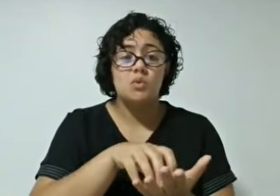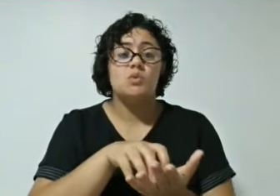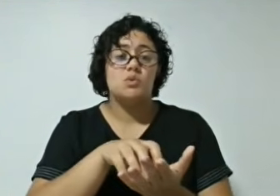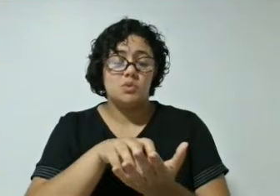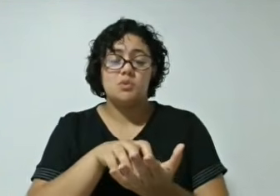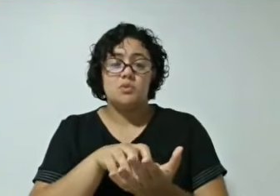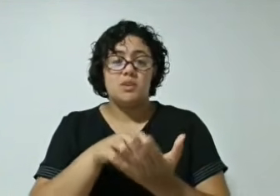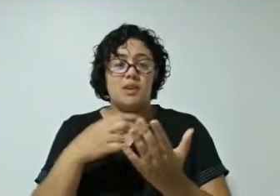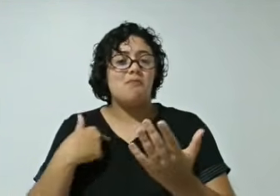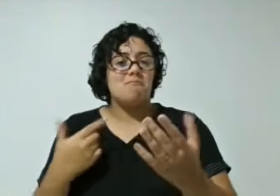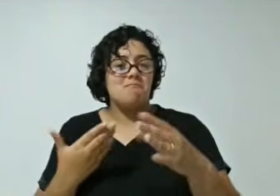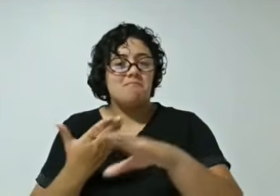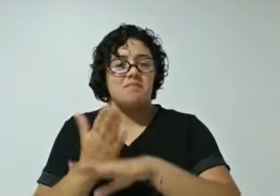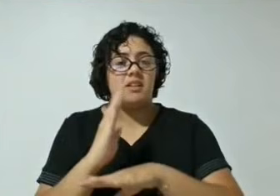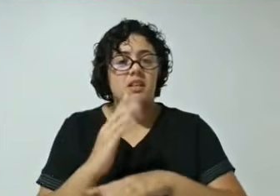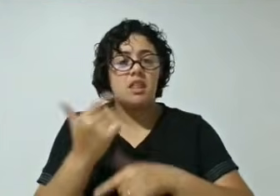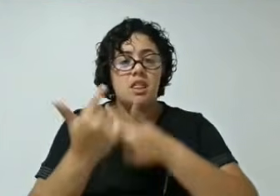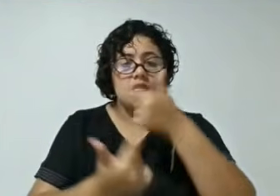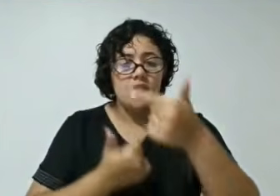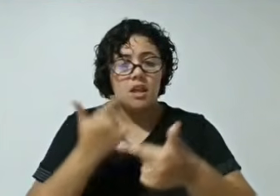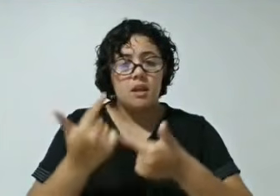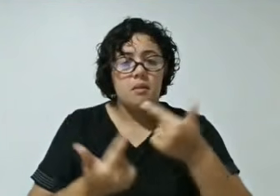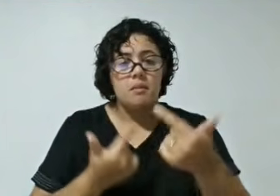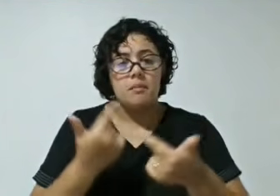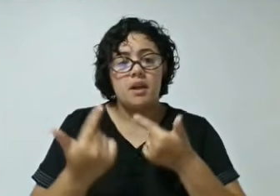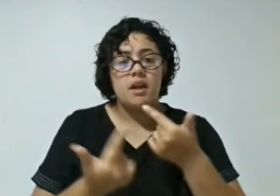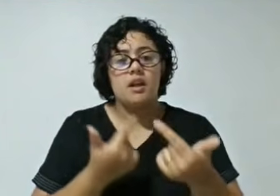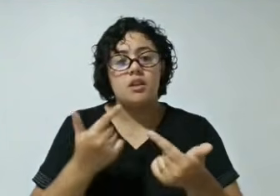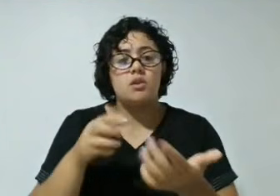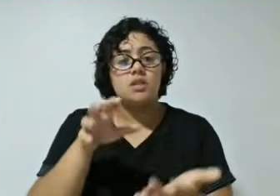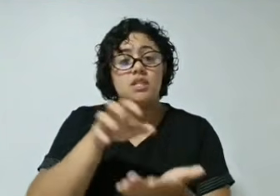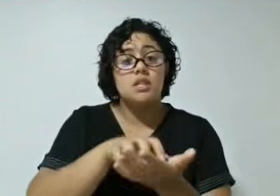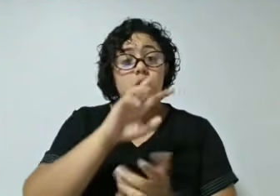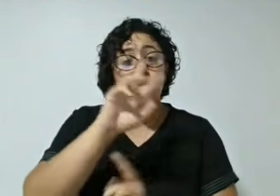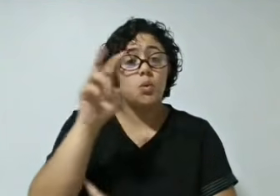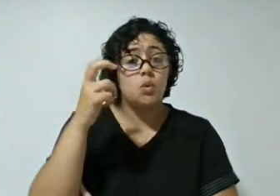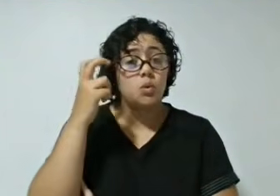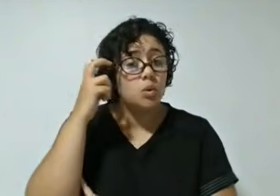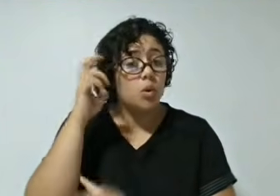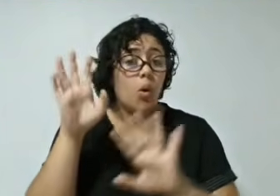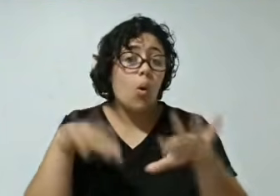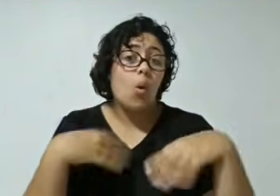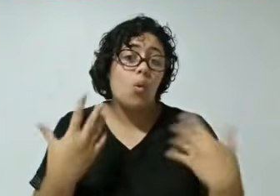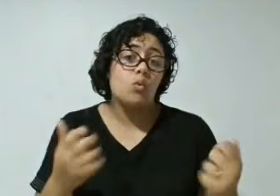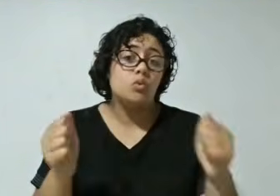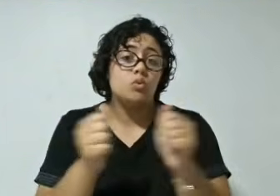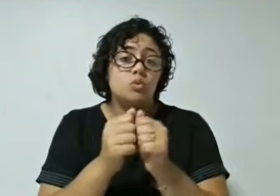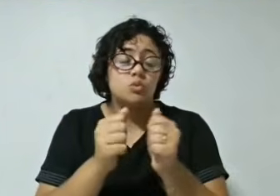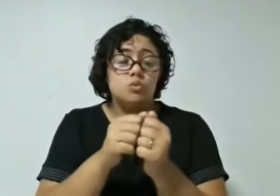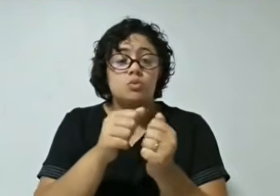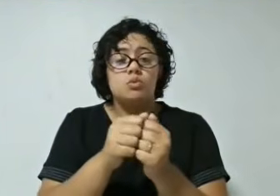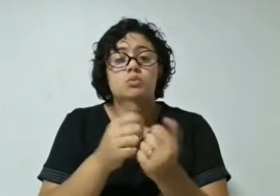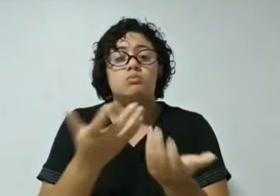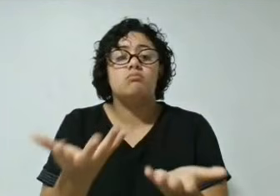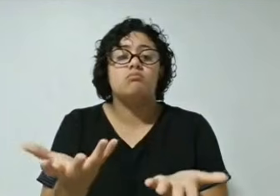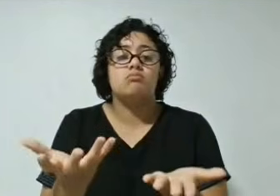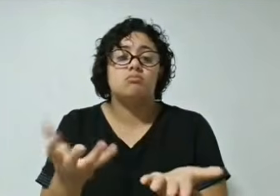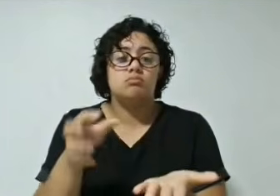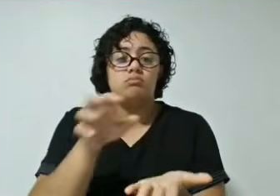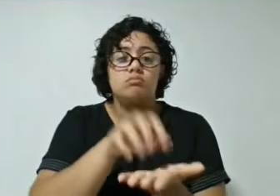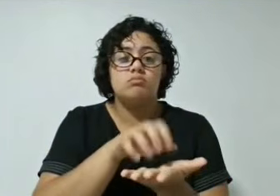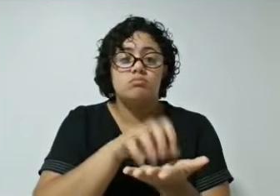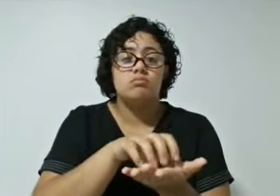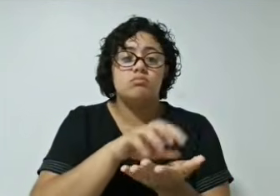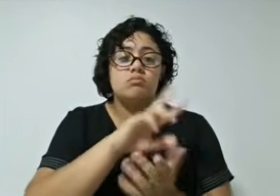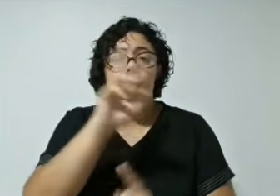eu trabalho na Fundação Municipal de Cultura nos centros culturais ou com os centros culturais, porque teve um pequeno período que eu trabalhei na gerência